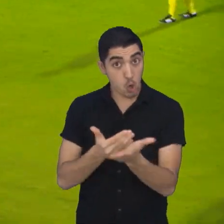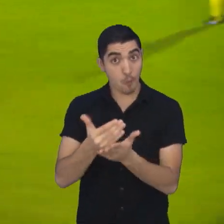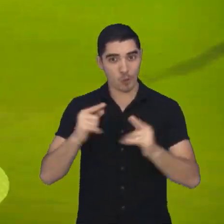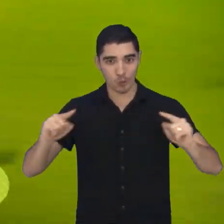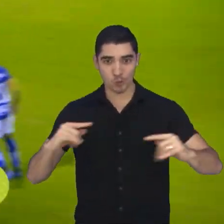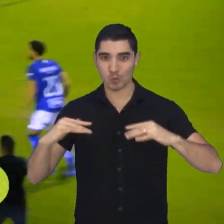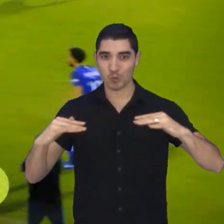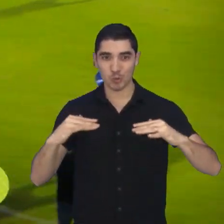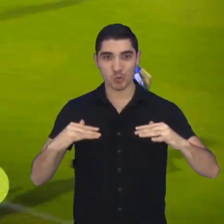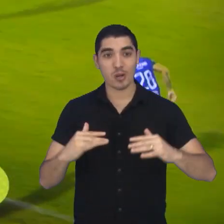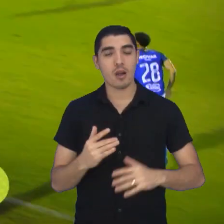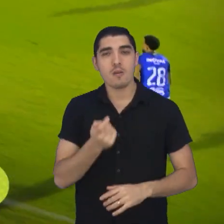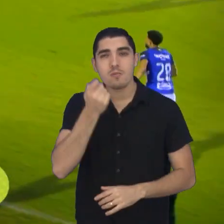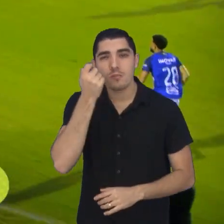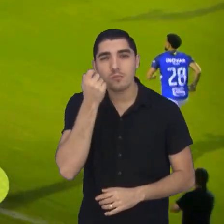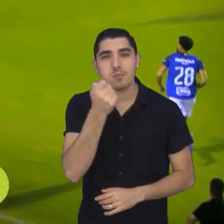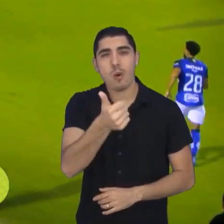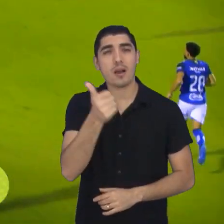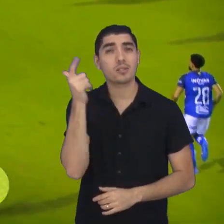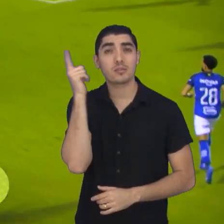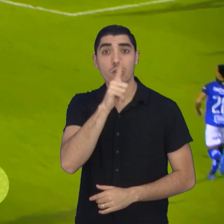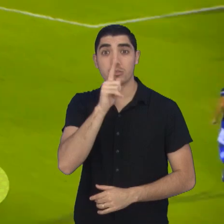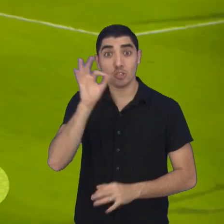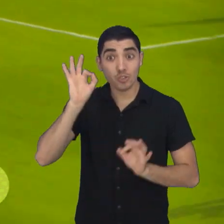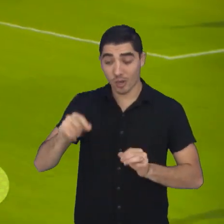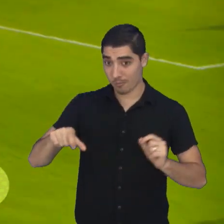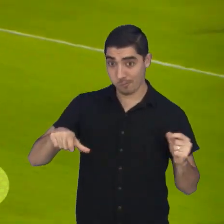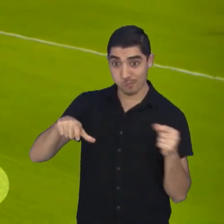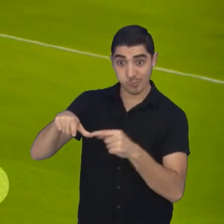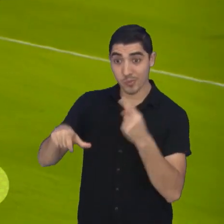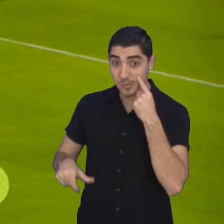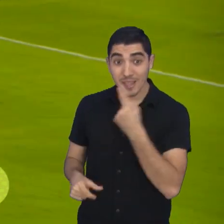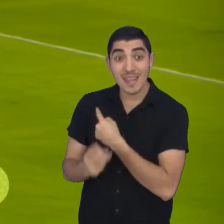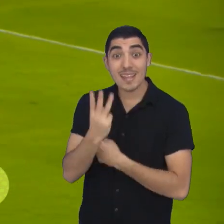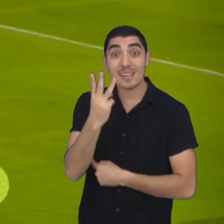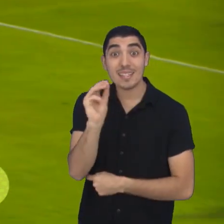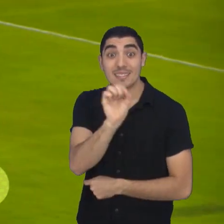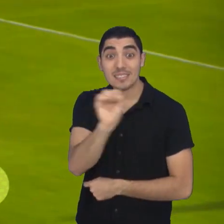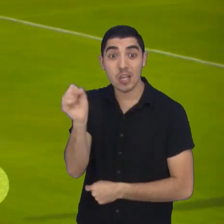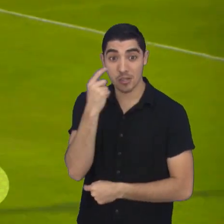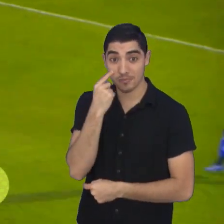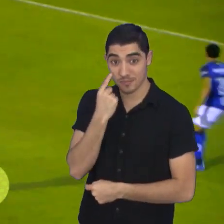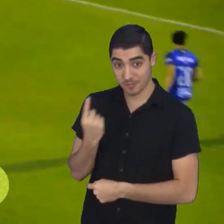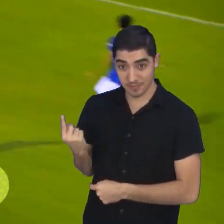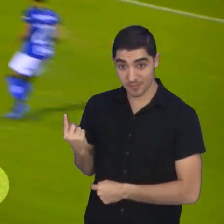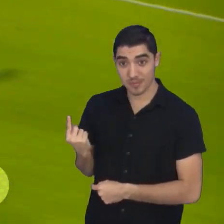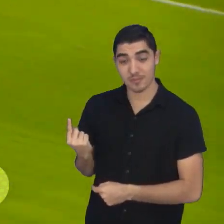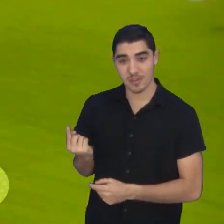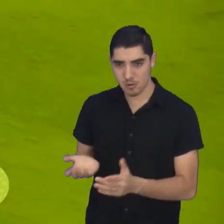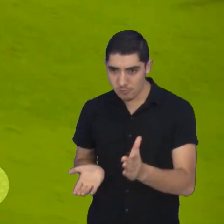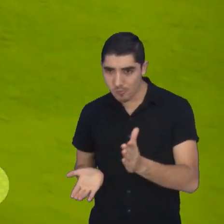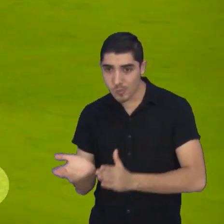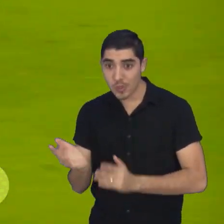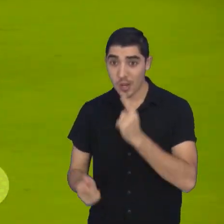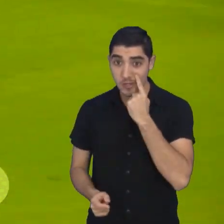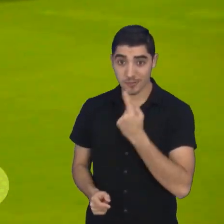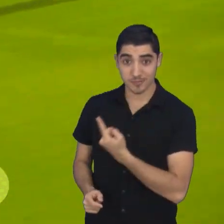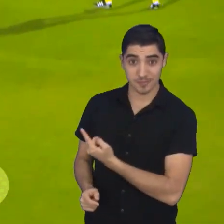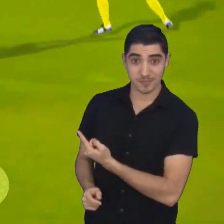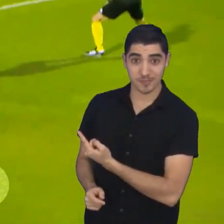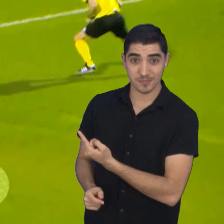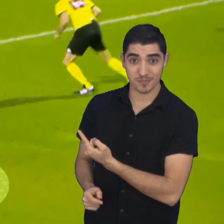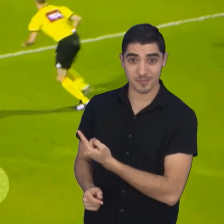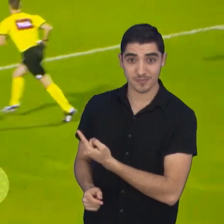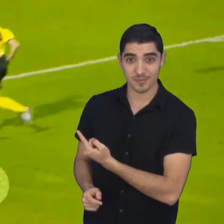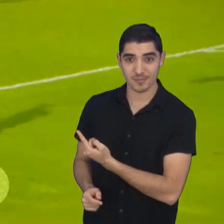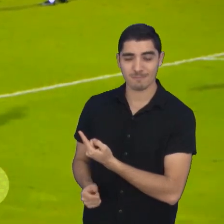poderia ficar perfeito. Com 30 segundos de jogo, os estreantes Matheus Miller cruzou por baixo e Luiz Thiago